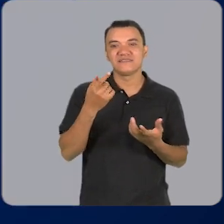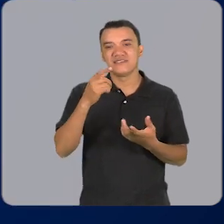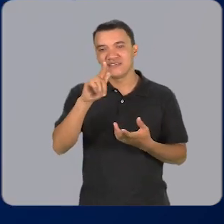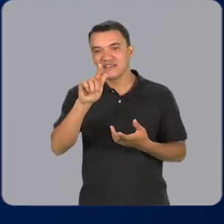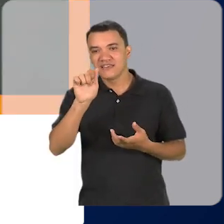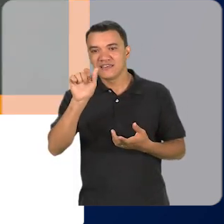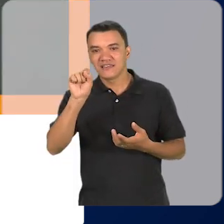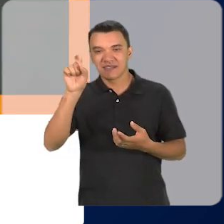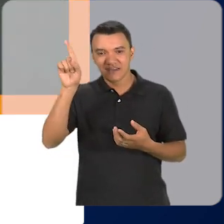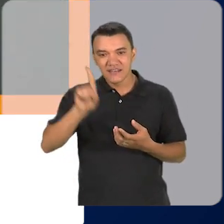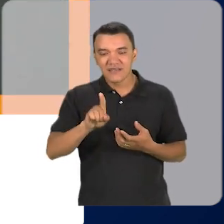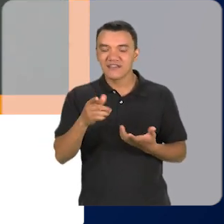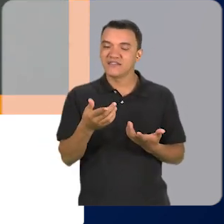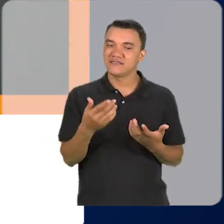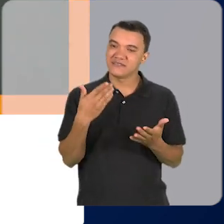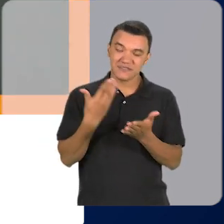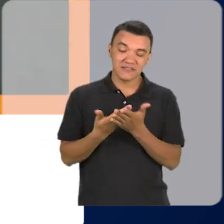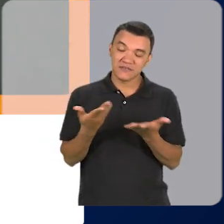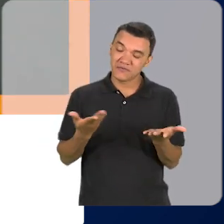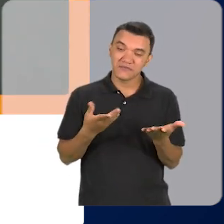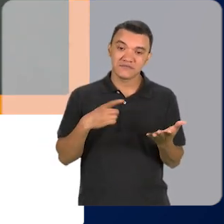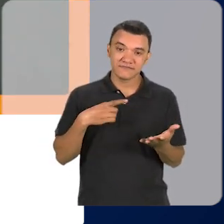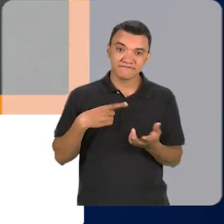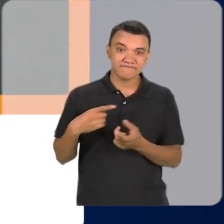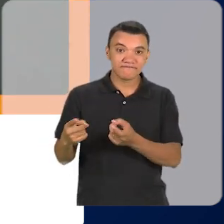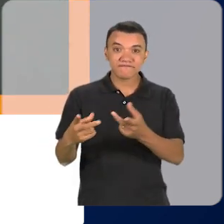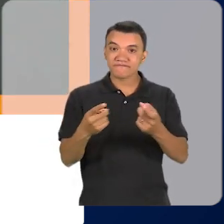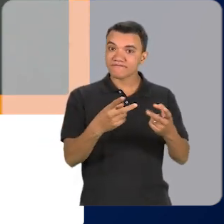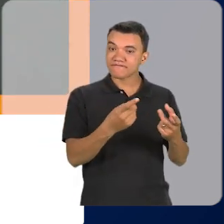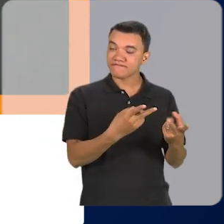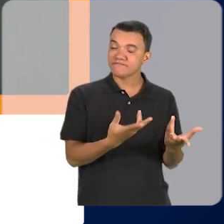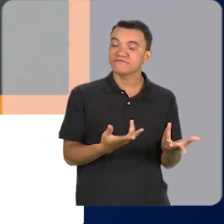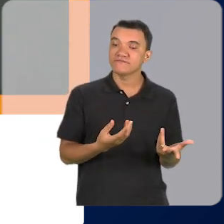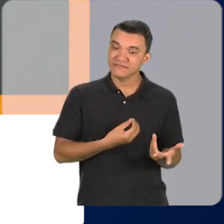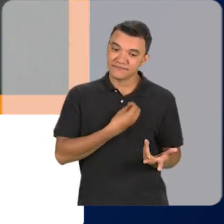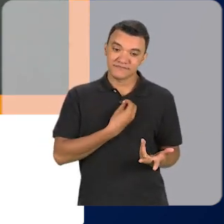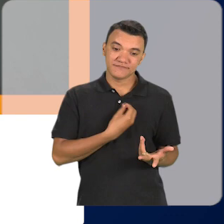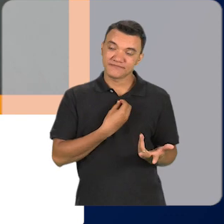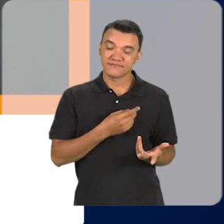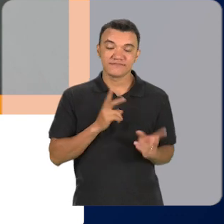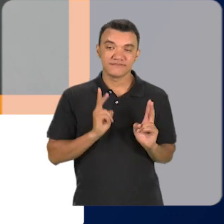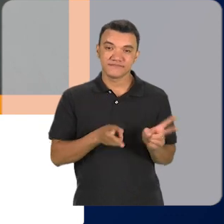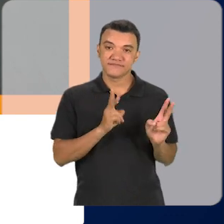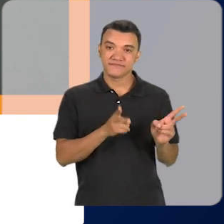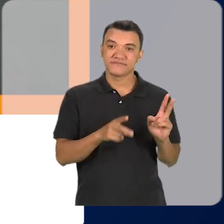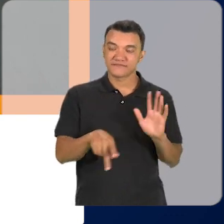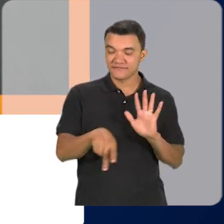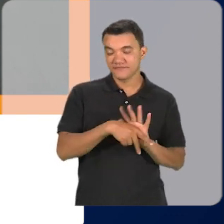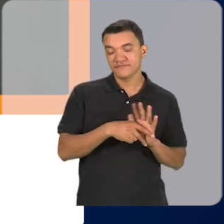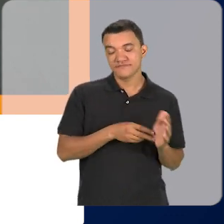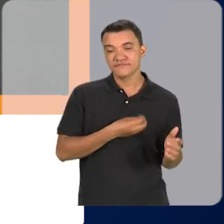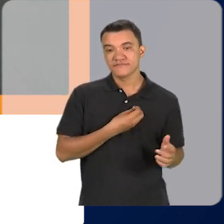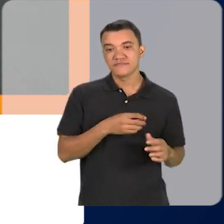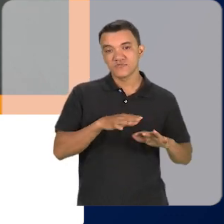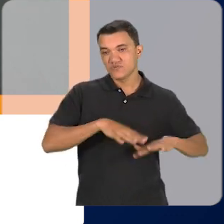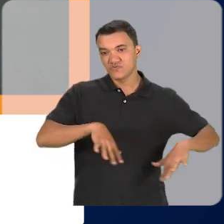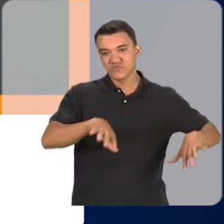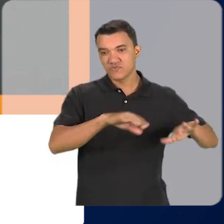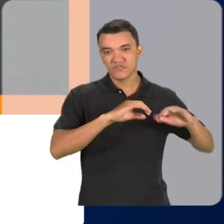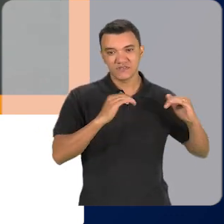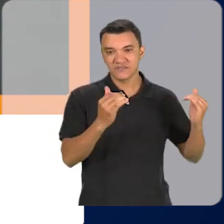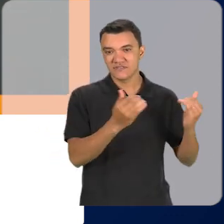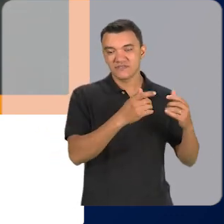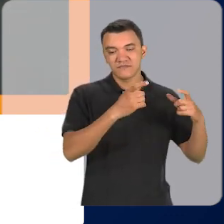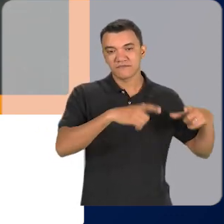legal. Então, ela fez e ainda faz parte da minha vida, né, da vida de quem